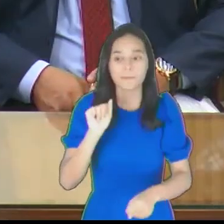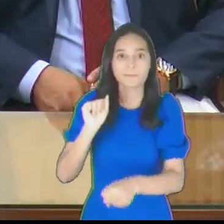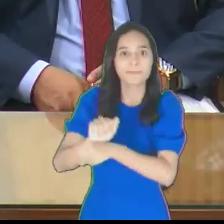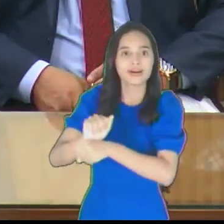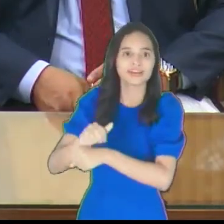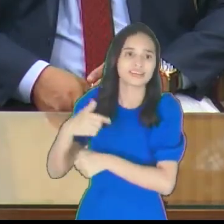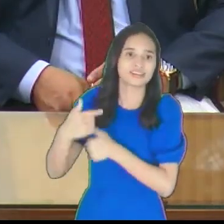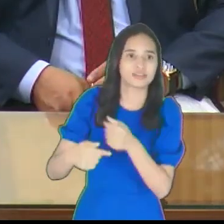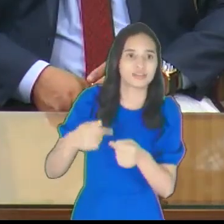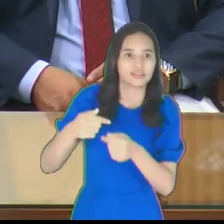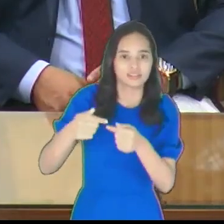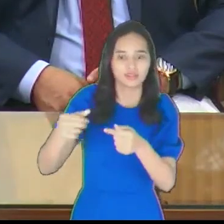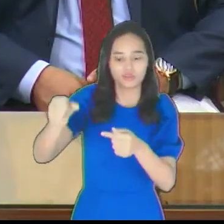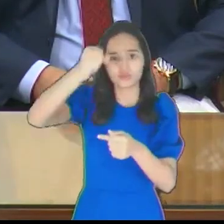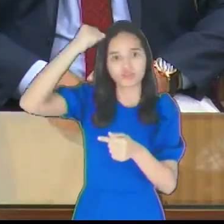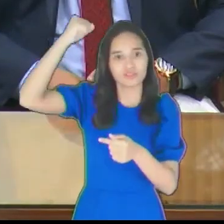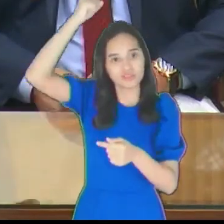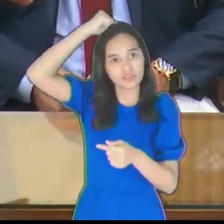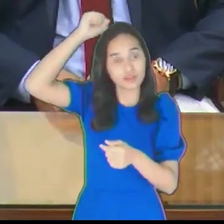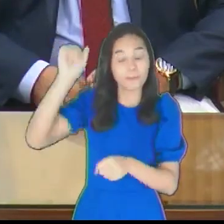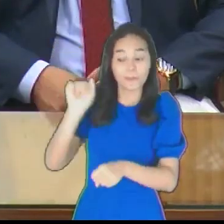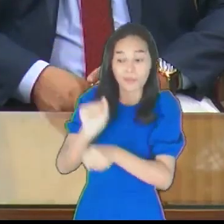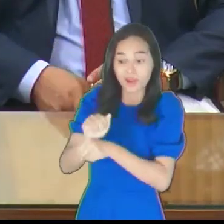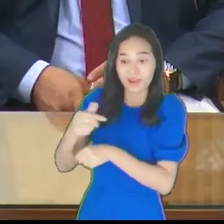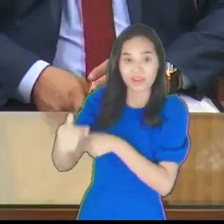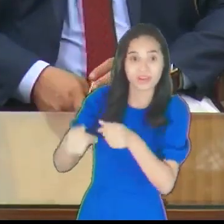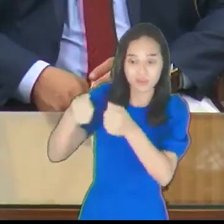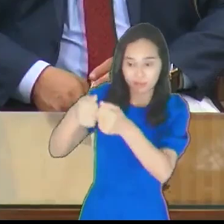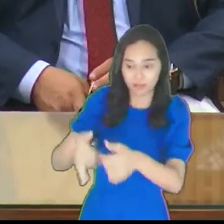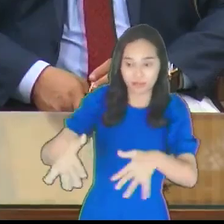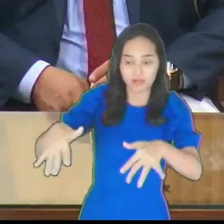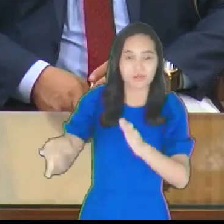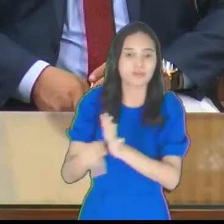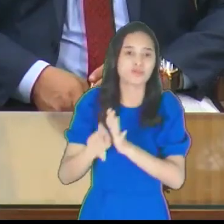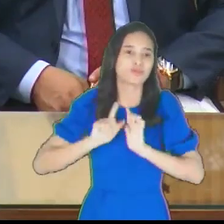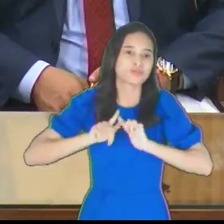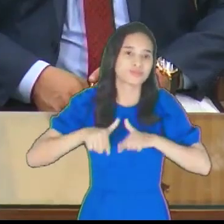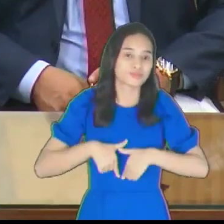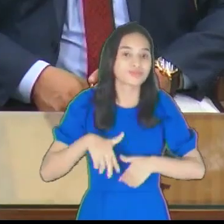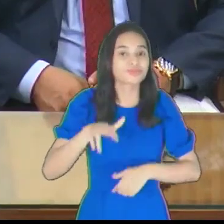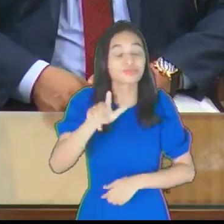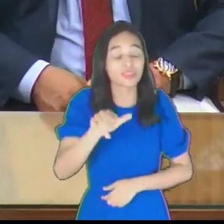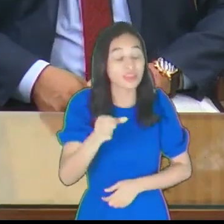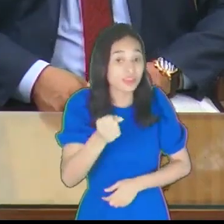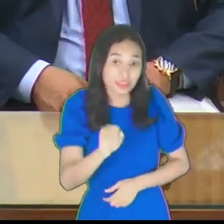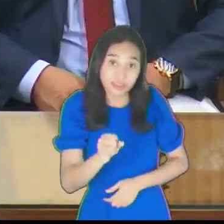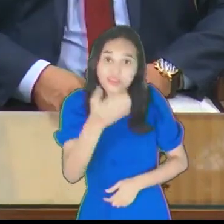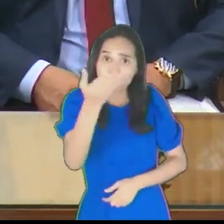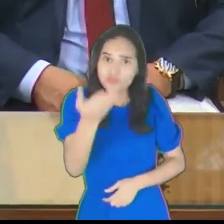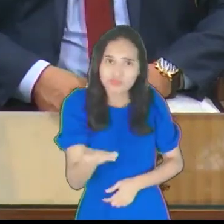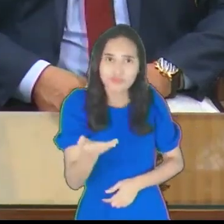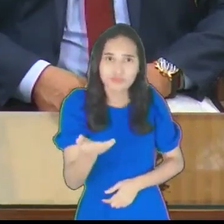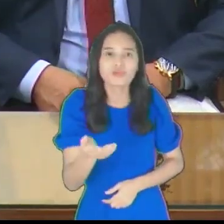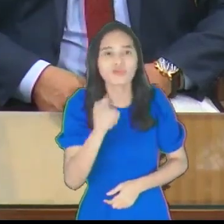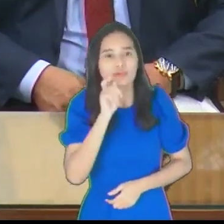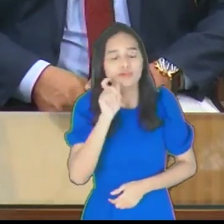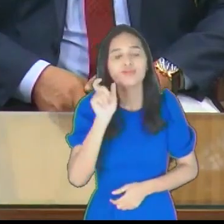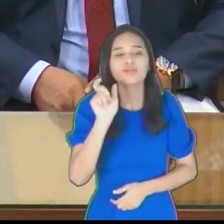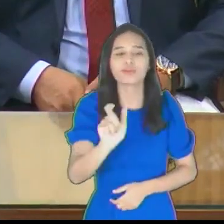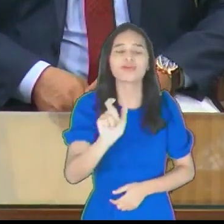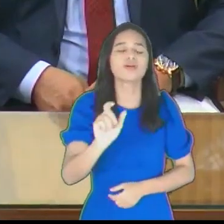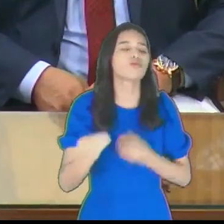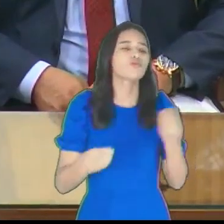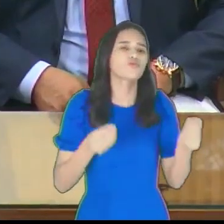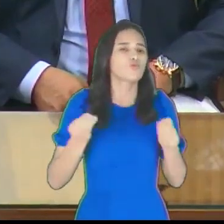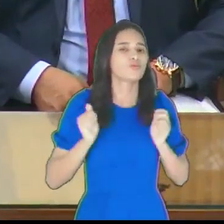santa, era parar a geração de Israel. Louvado seja Deus. Irmãos, se fosse você, com essa palavra, como era que